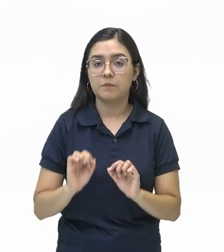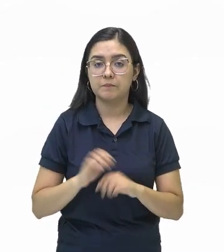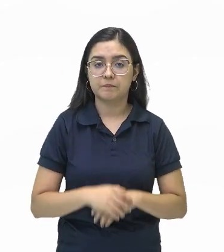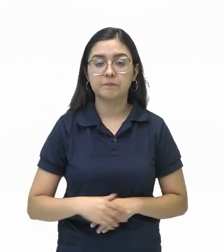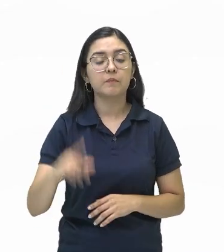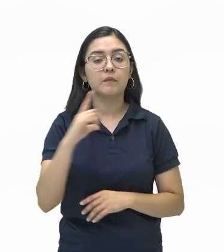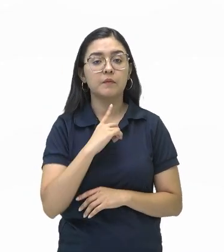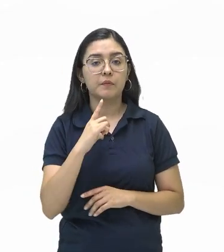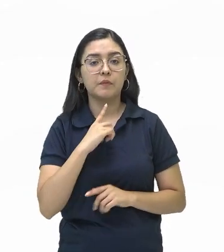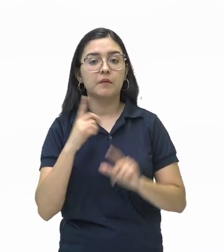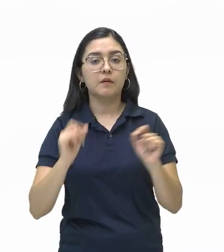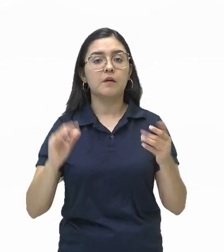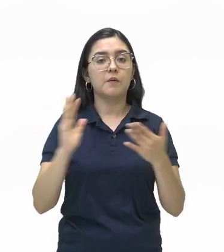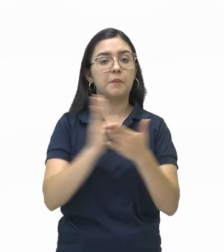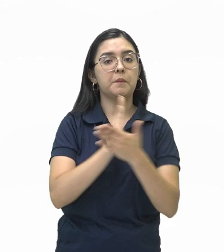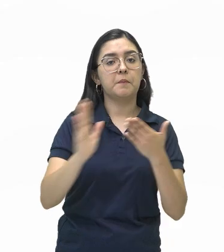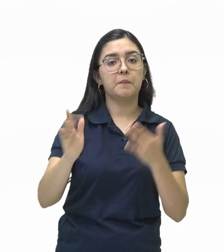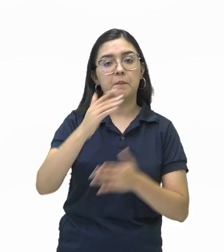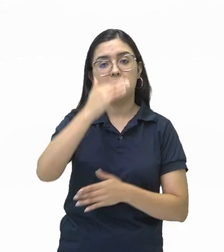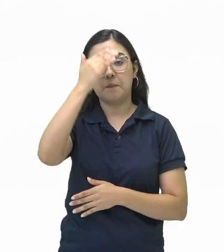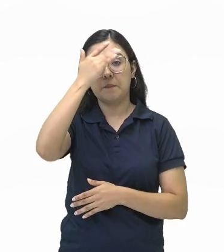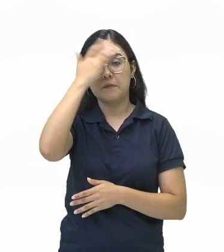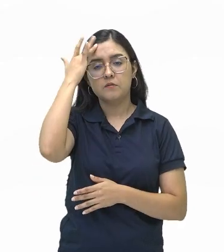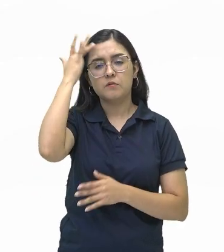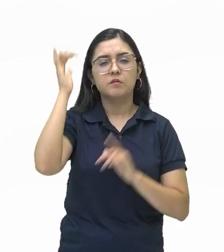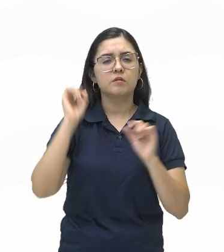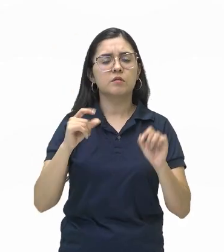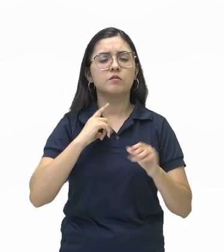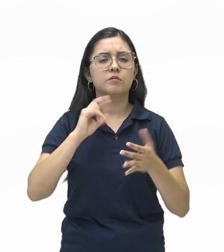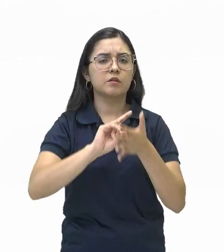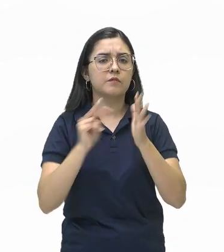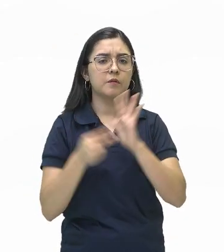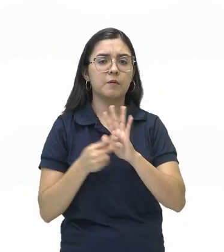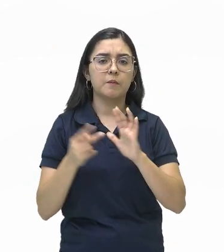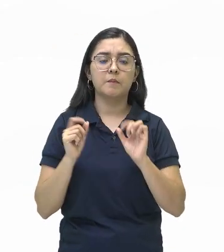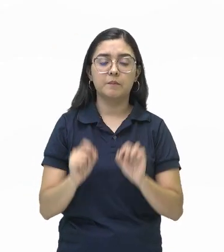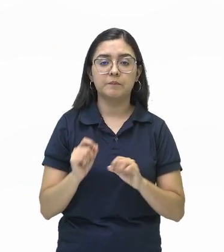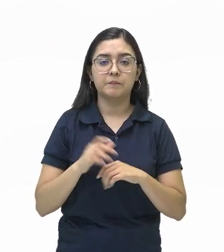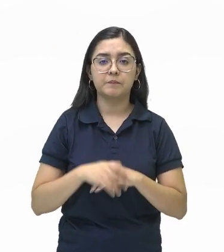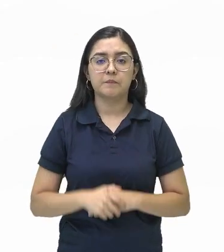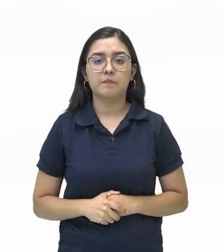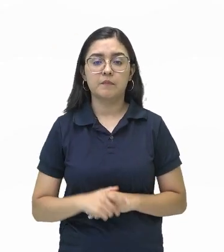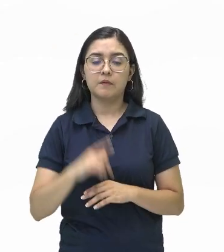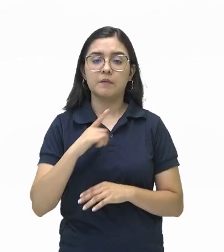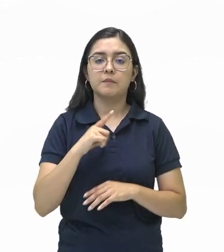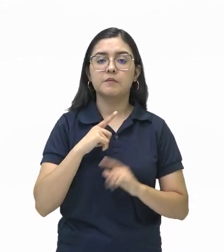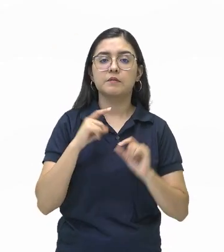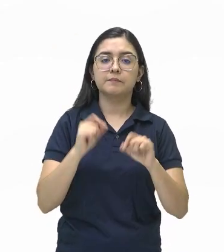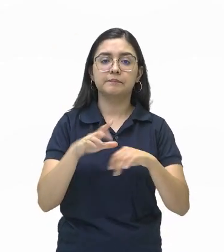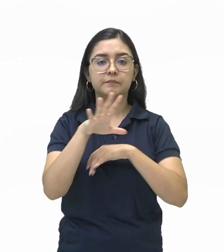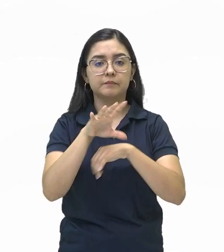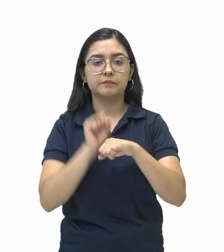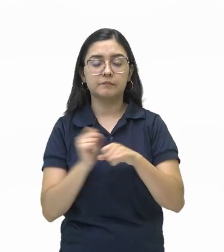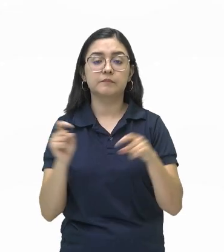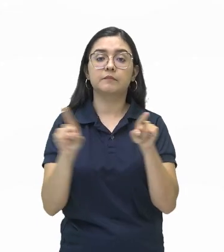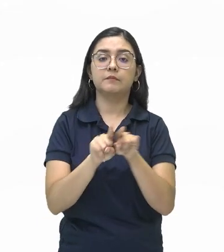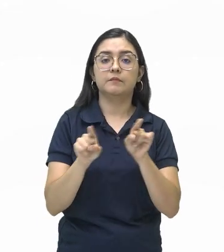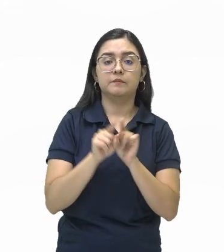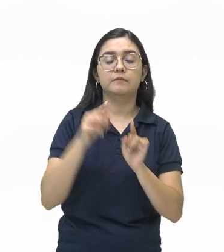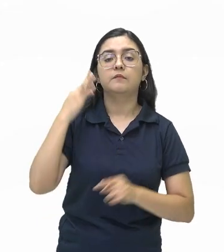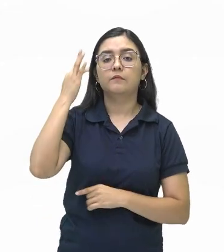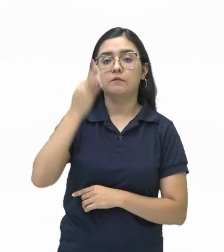há aqueles também que compreendem que o seu significado, por ser abstrato e